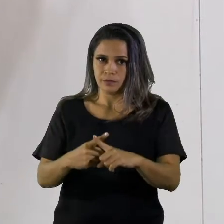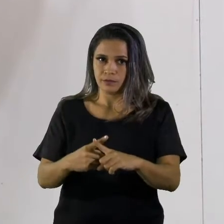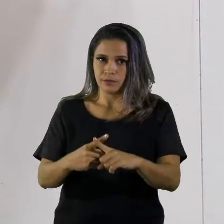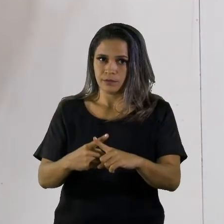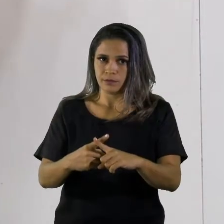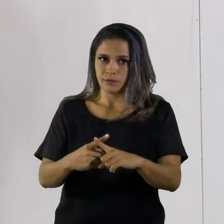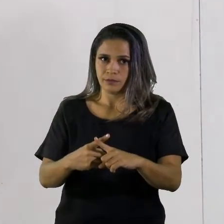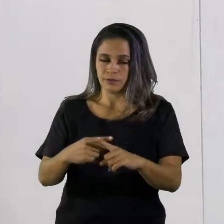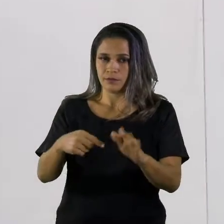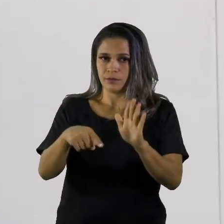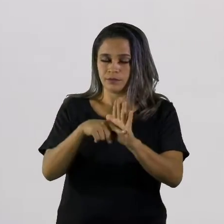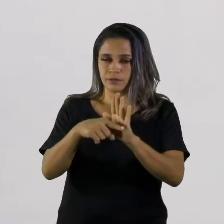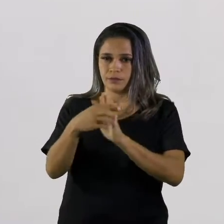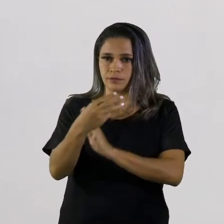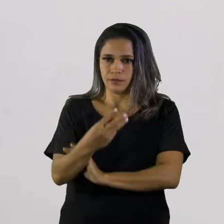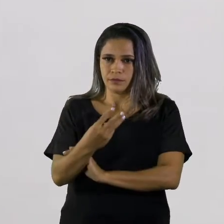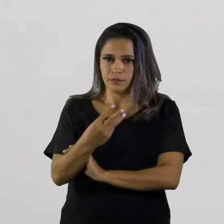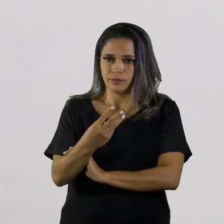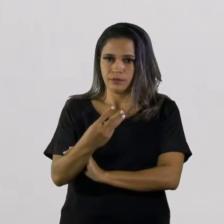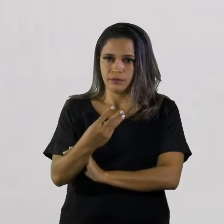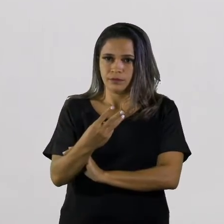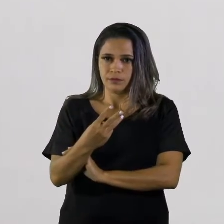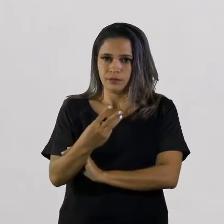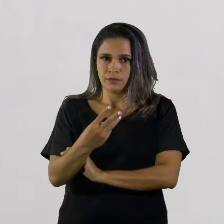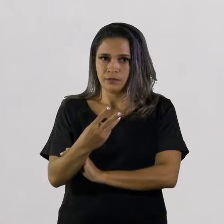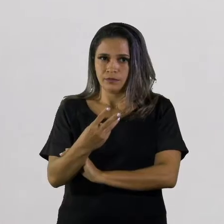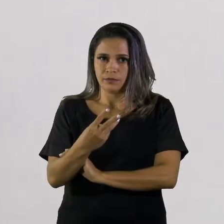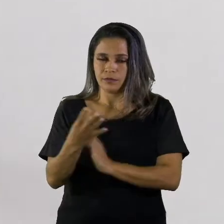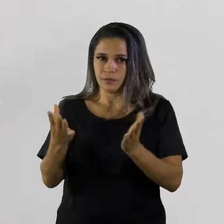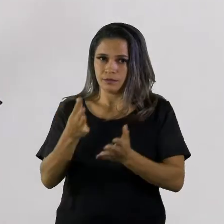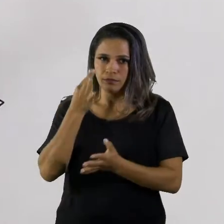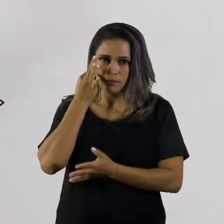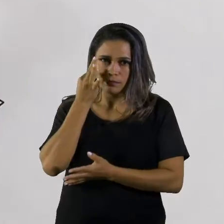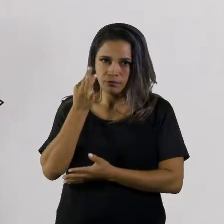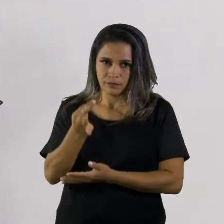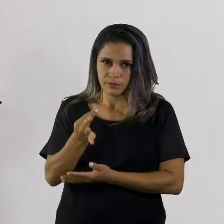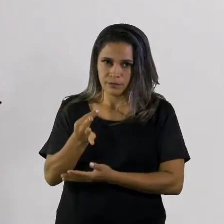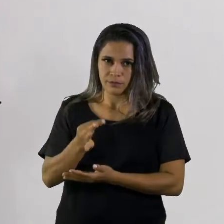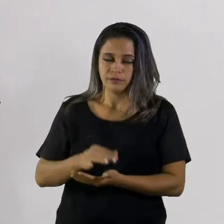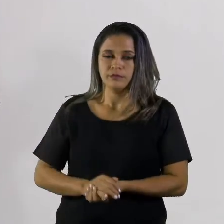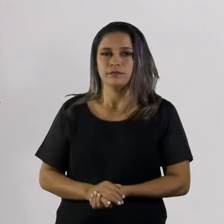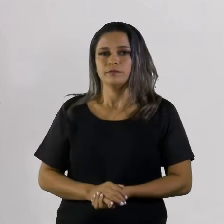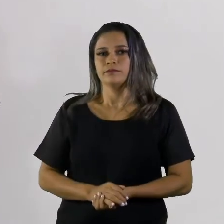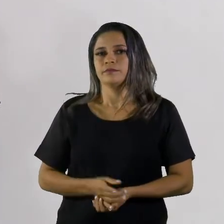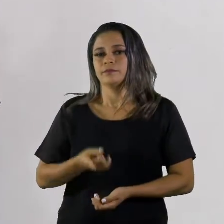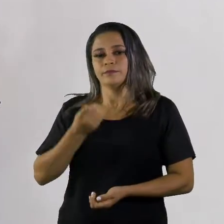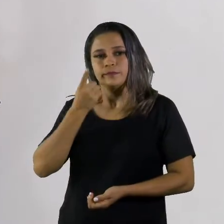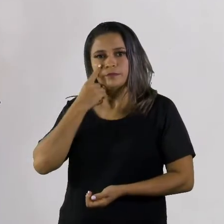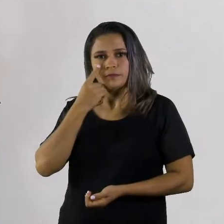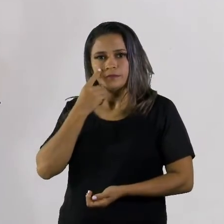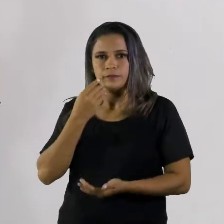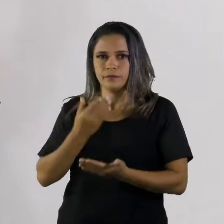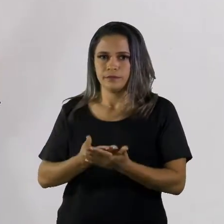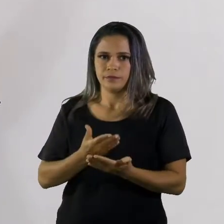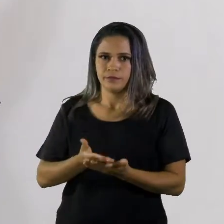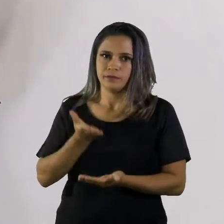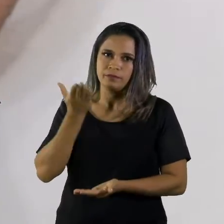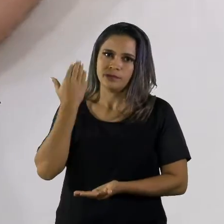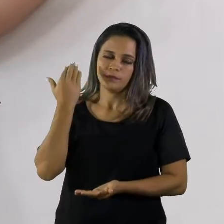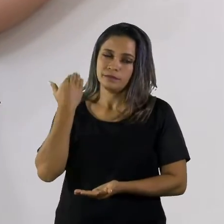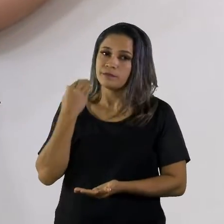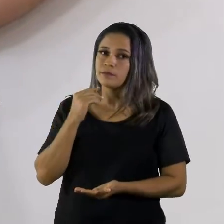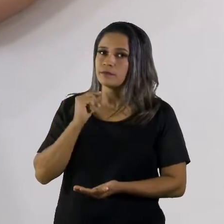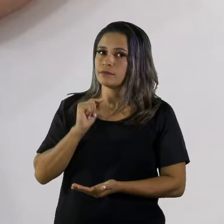menos 3. Agora, observe o seguinte, nós vimos da aula anterior